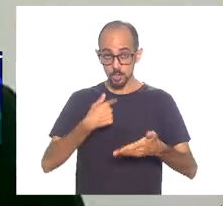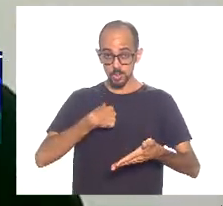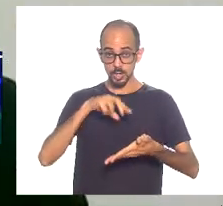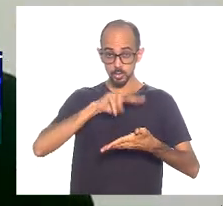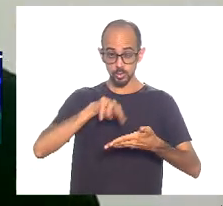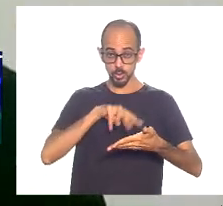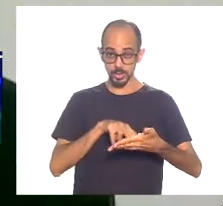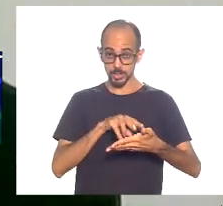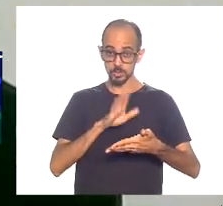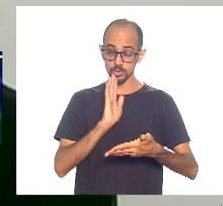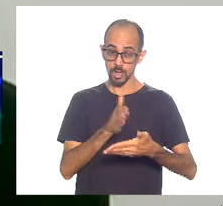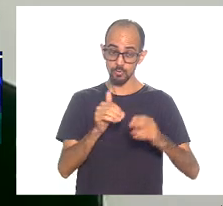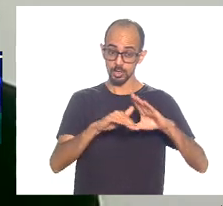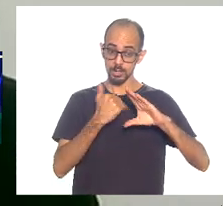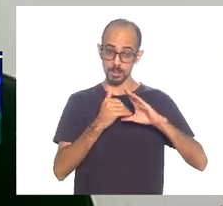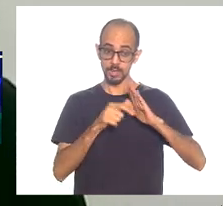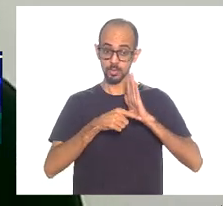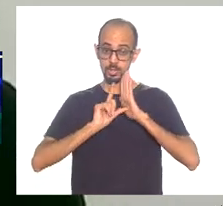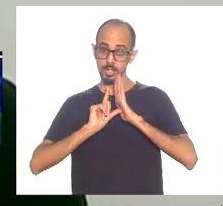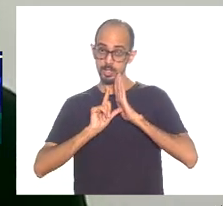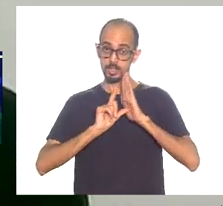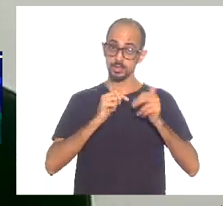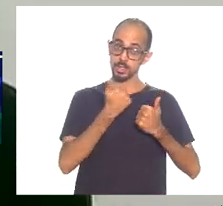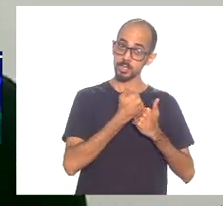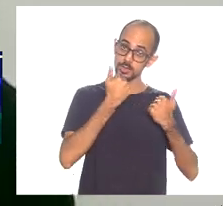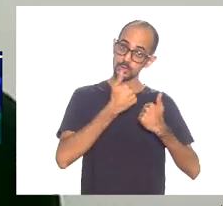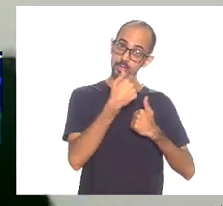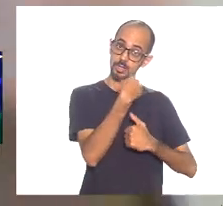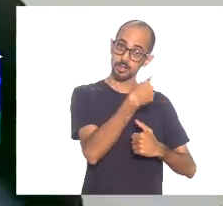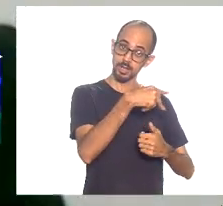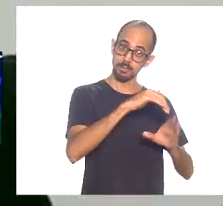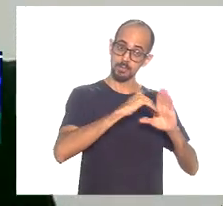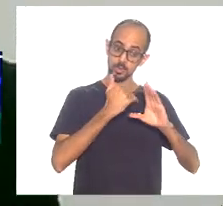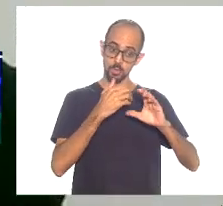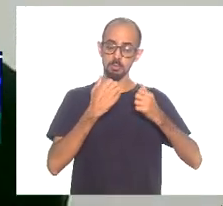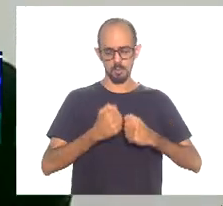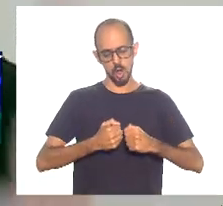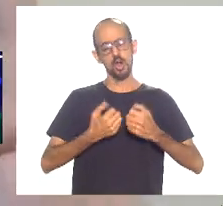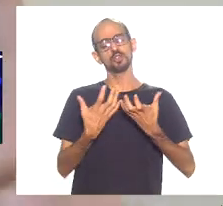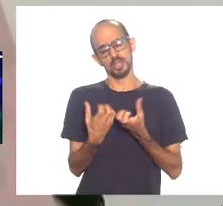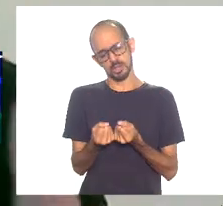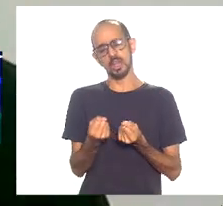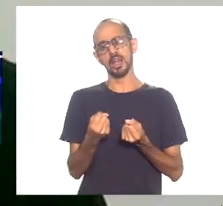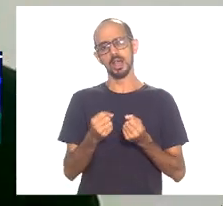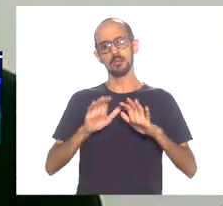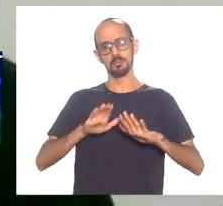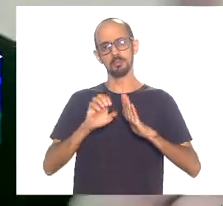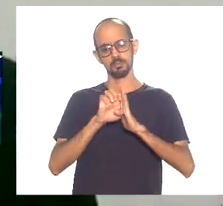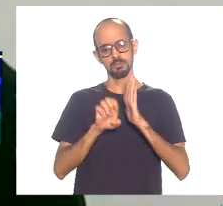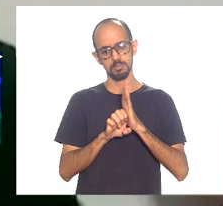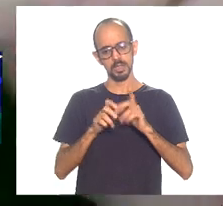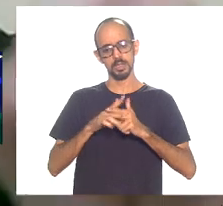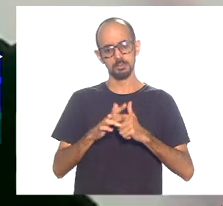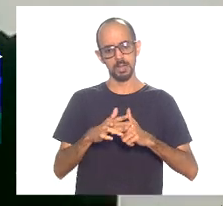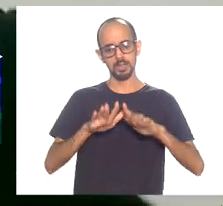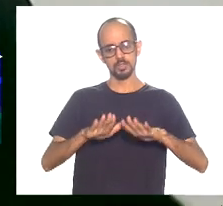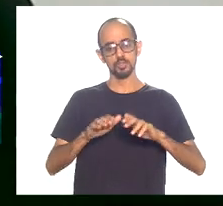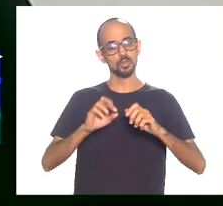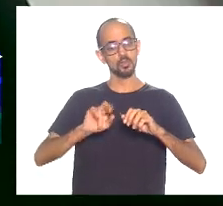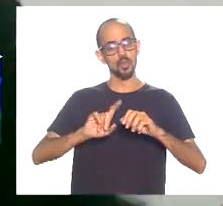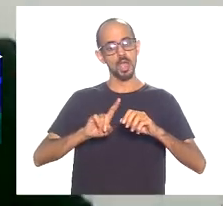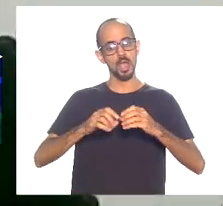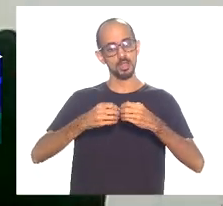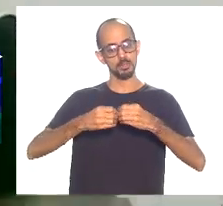foi encaminhado para deixar registrado pela detalhes pau eu posso acatar emenda mas não pode ser considerado